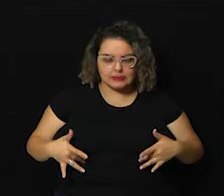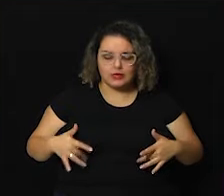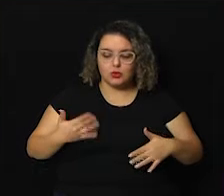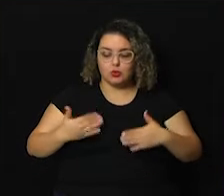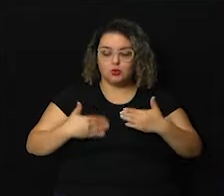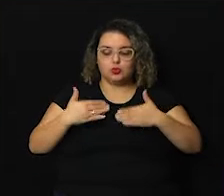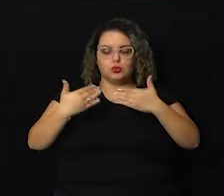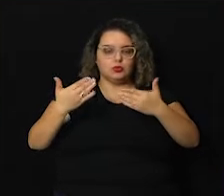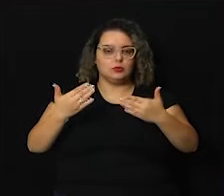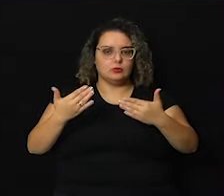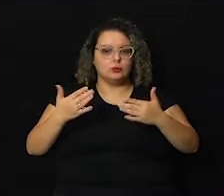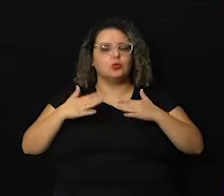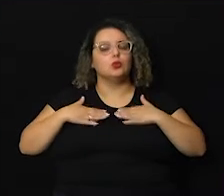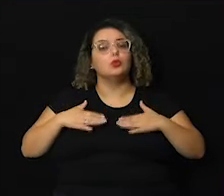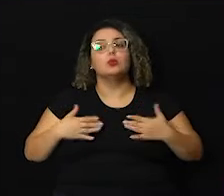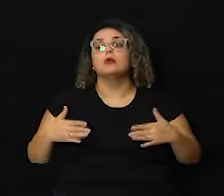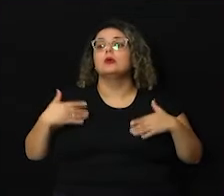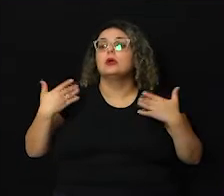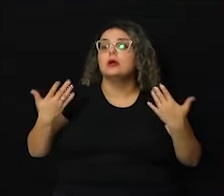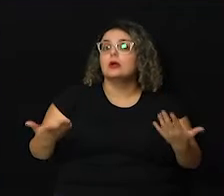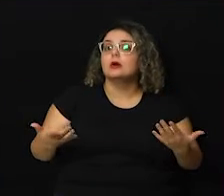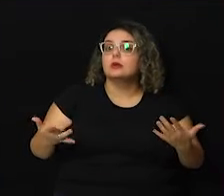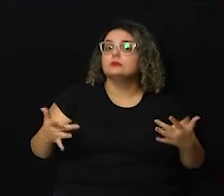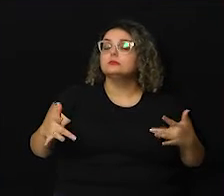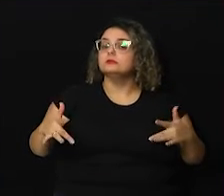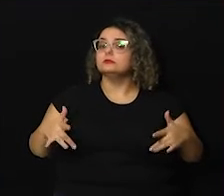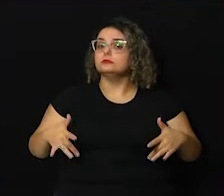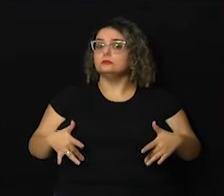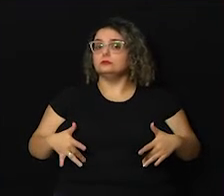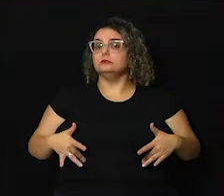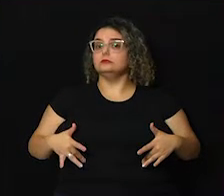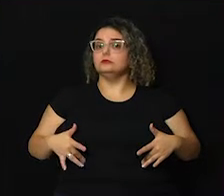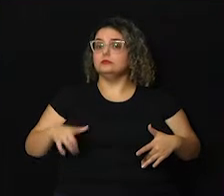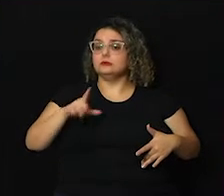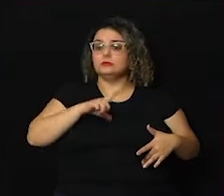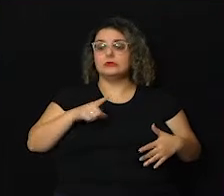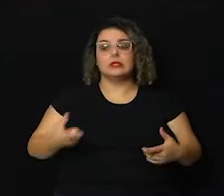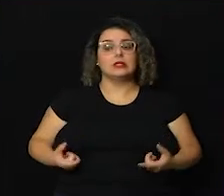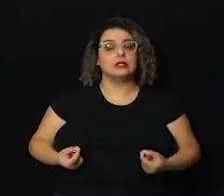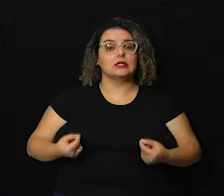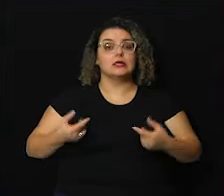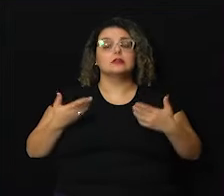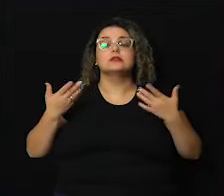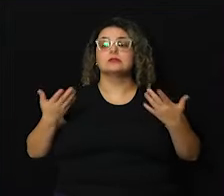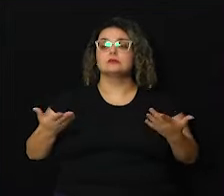a evolução, enfim. Mas e quando esse órgão aí tem câncer?